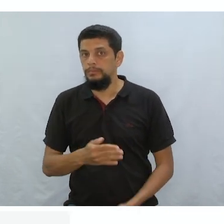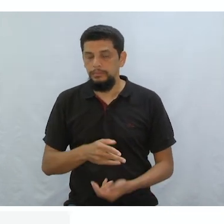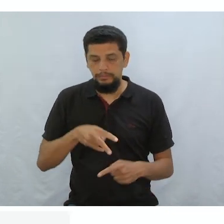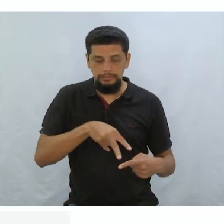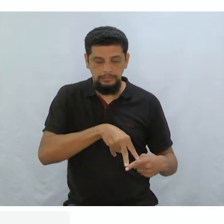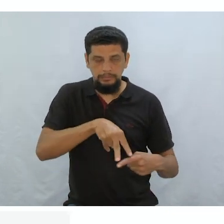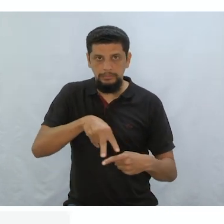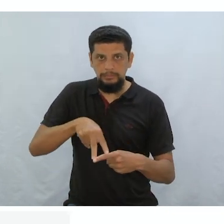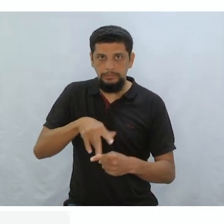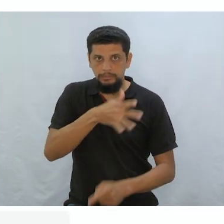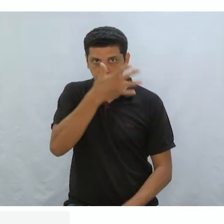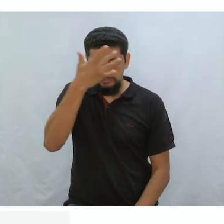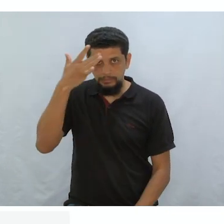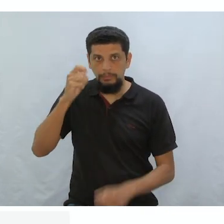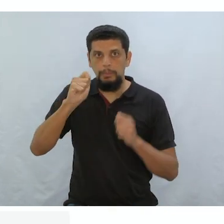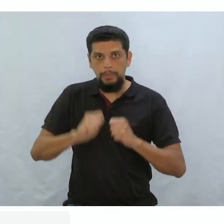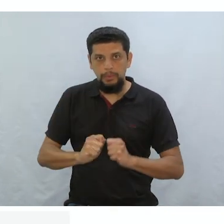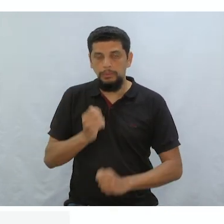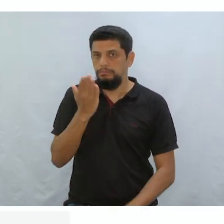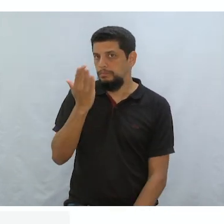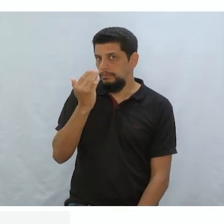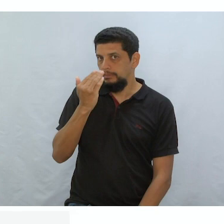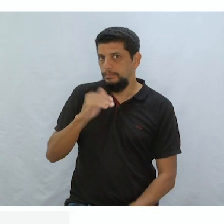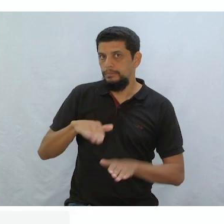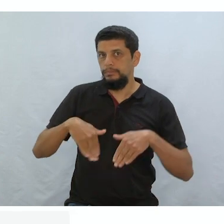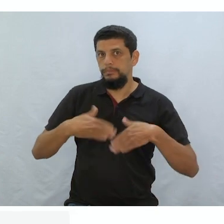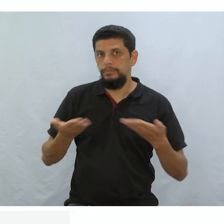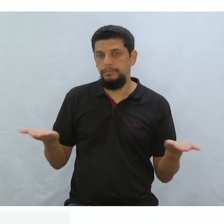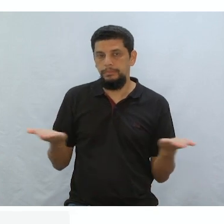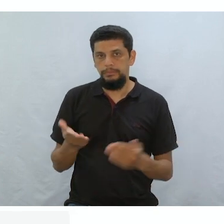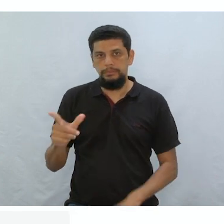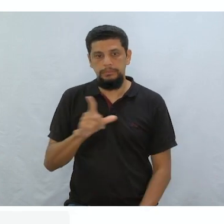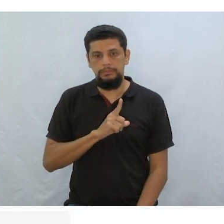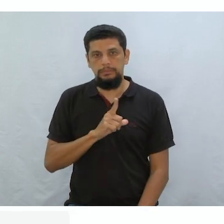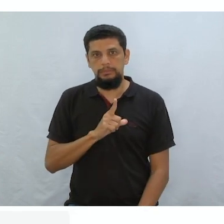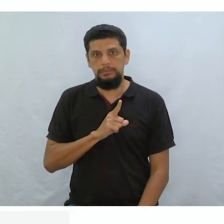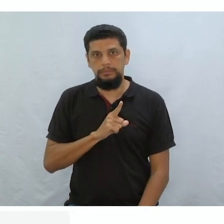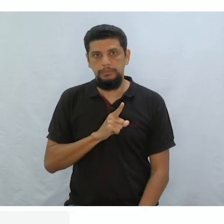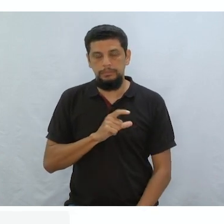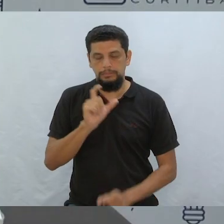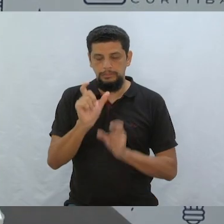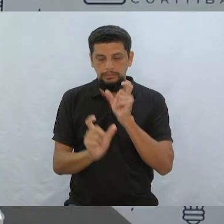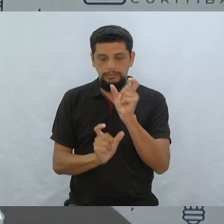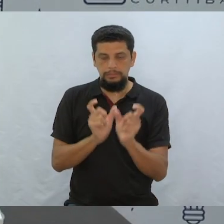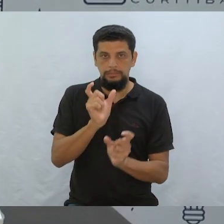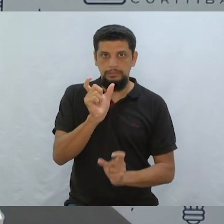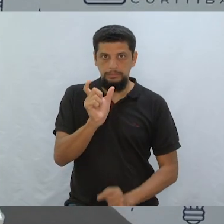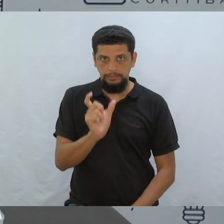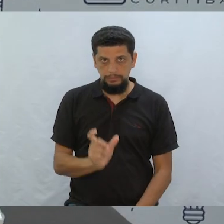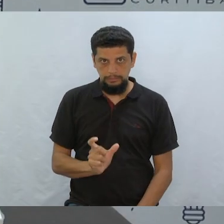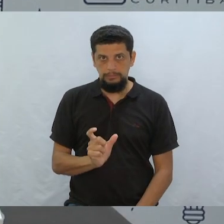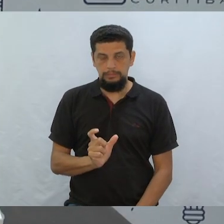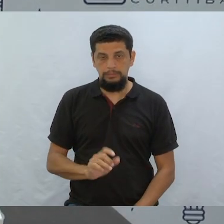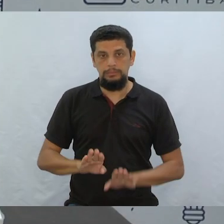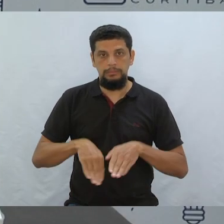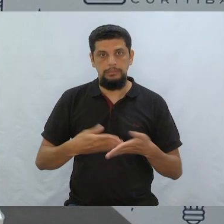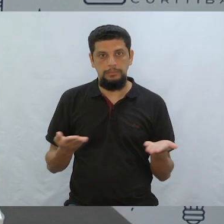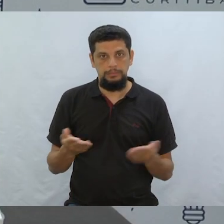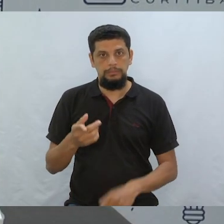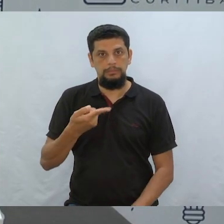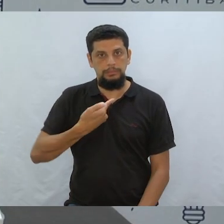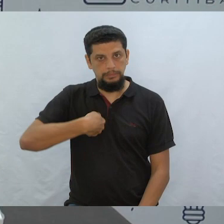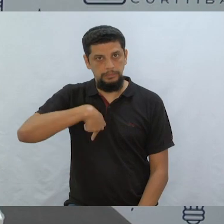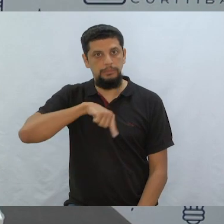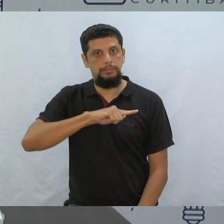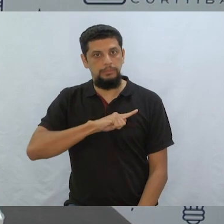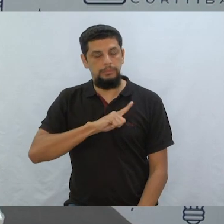Quantos pedaços cada um poderá comer? Então, agora eu trouxe aqui os personagens. Então, aqui